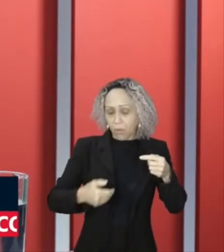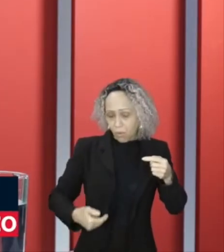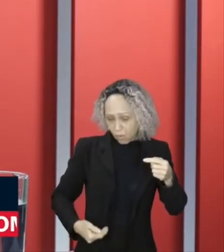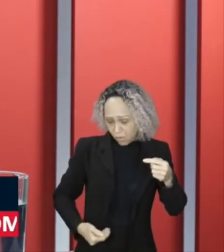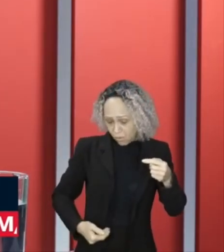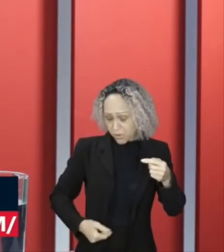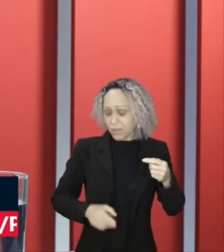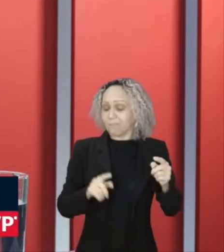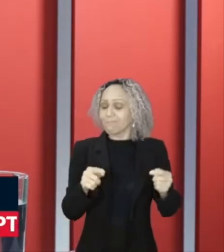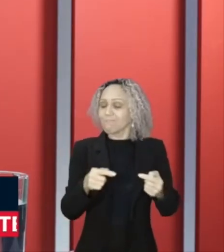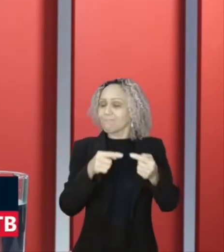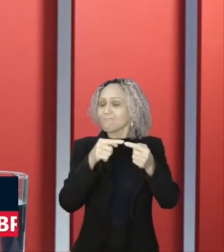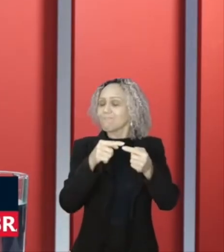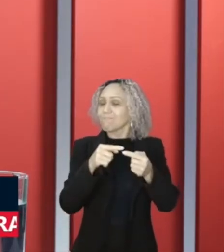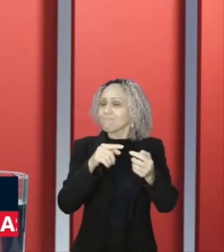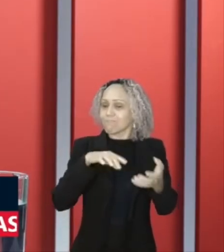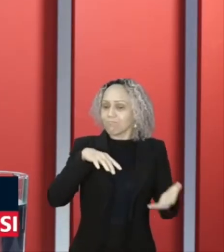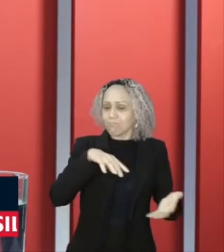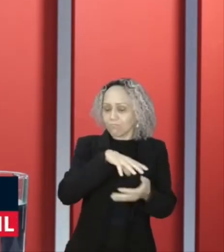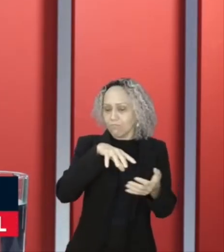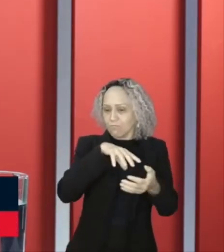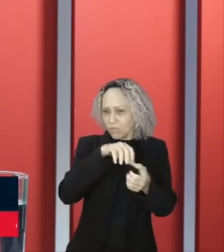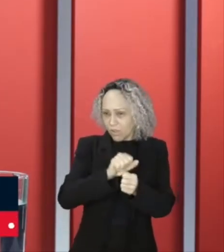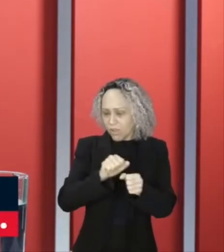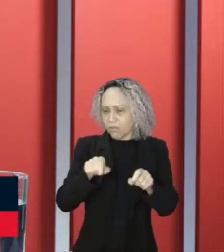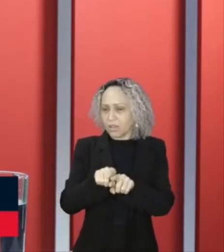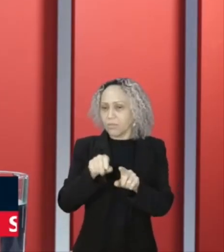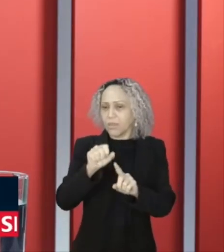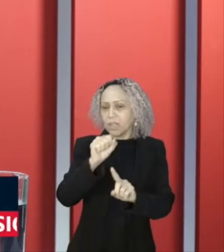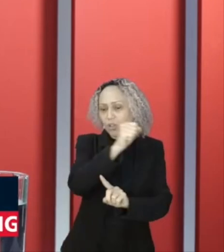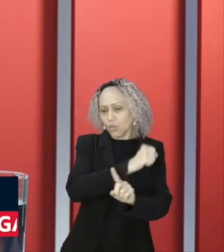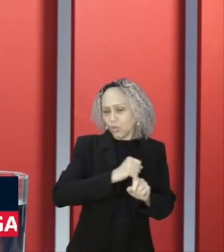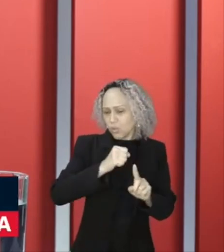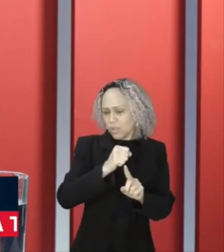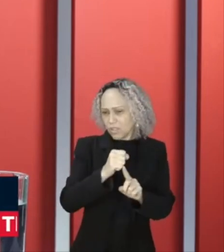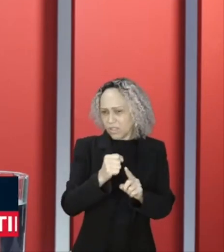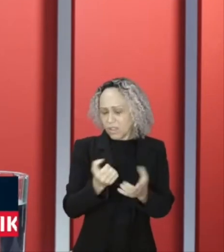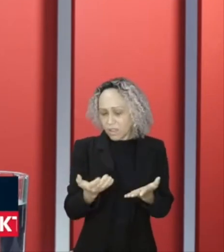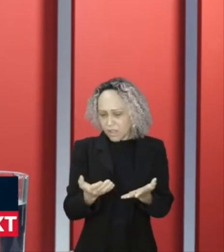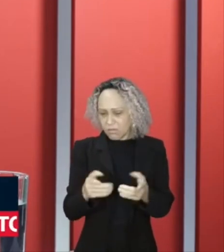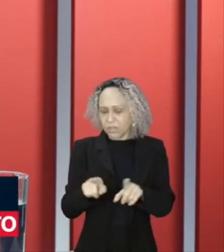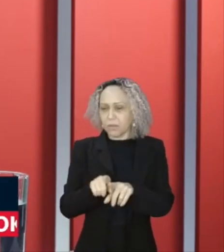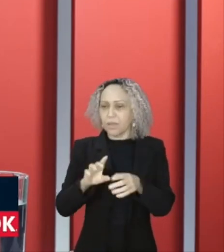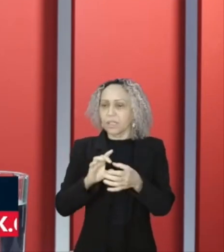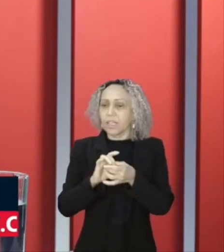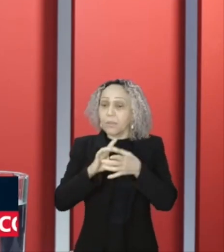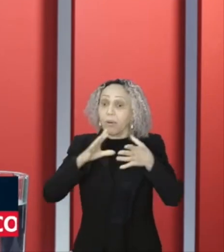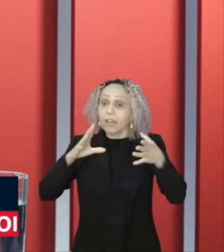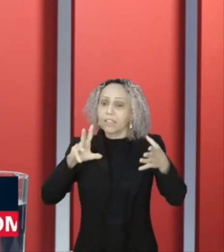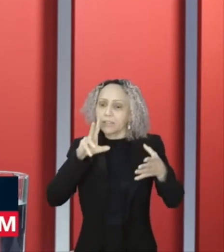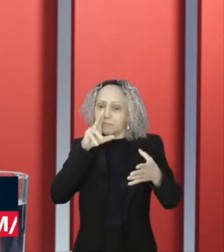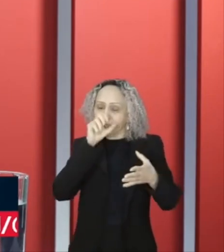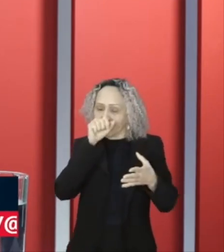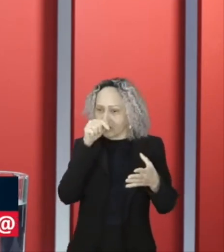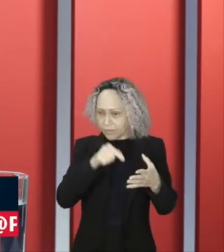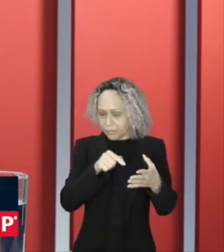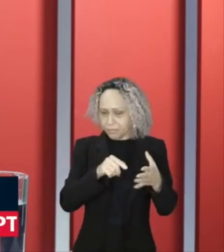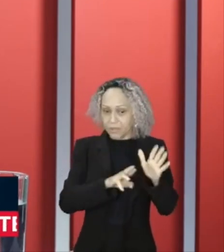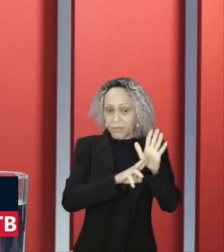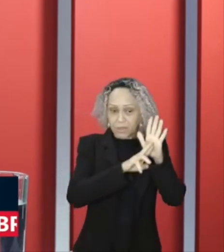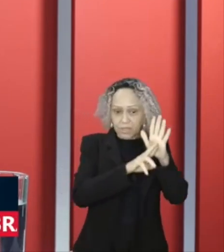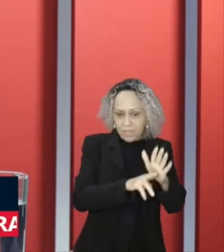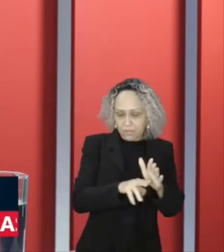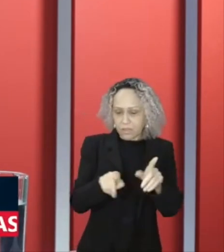e sustentável e políticas de fortalecimento da democracia, tanto representativa quanto participativa,